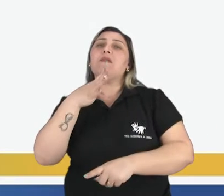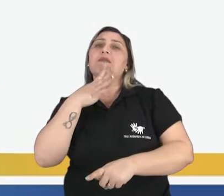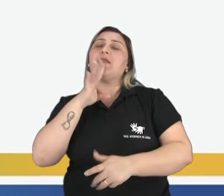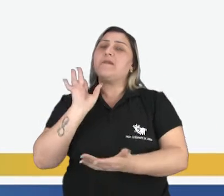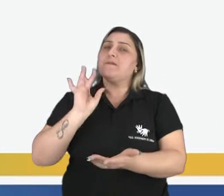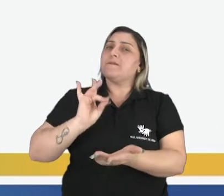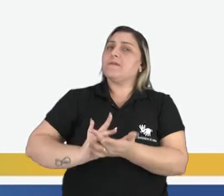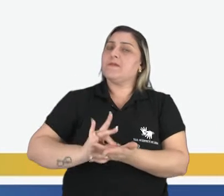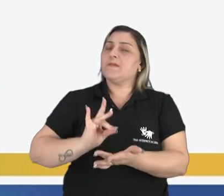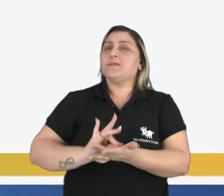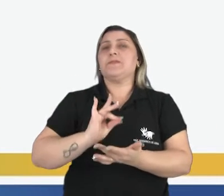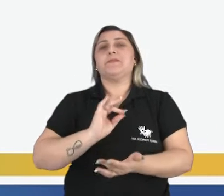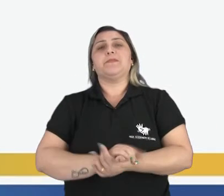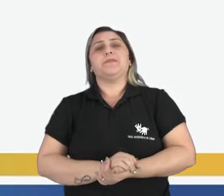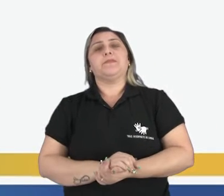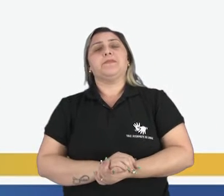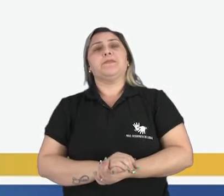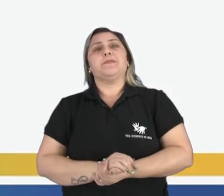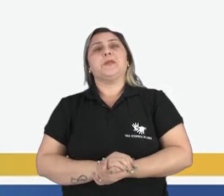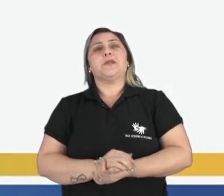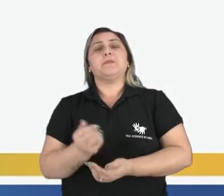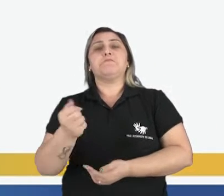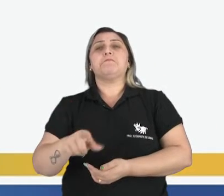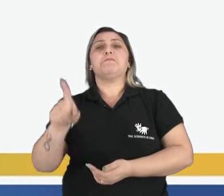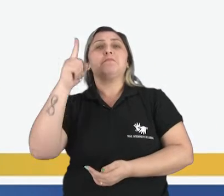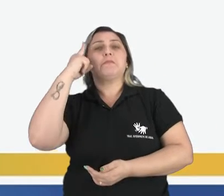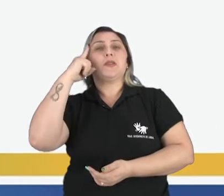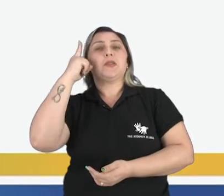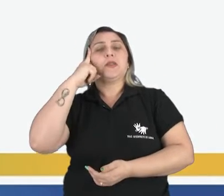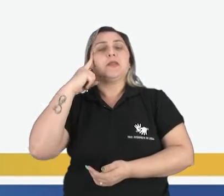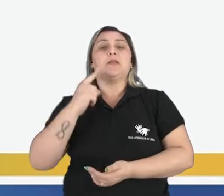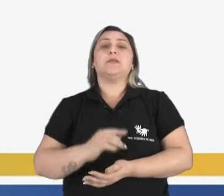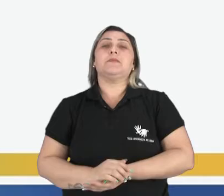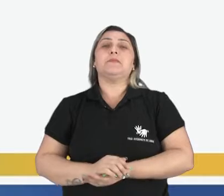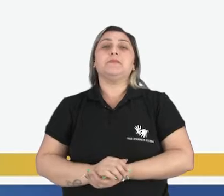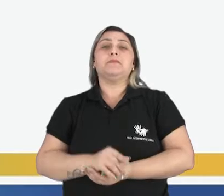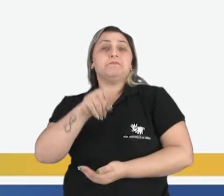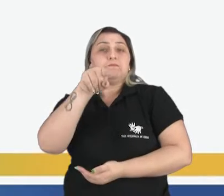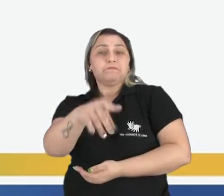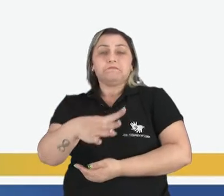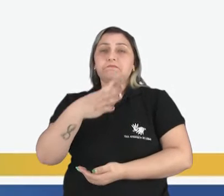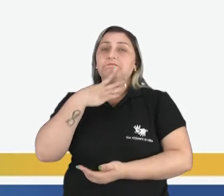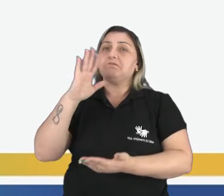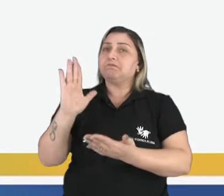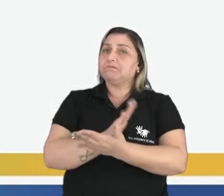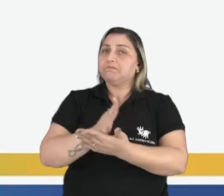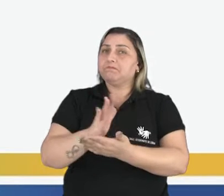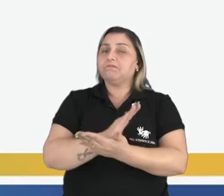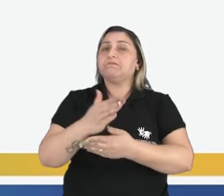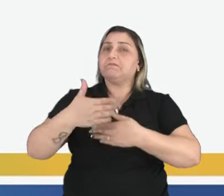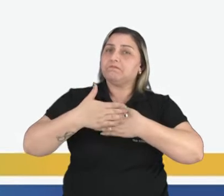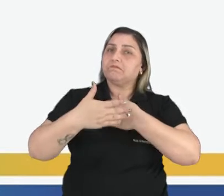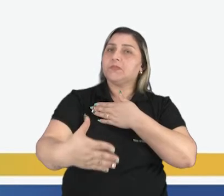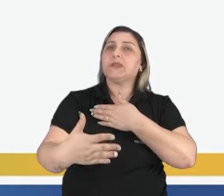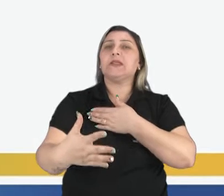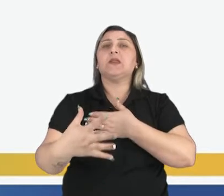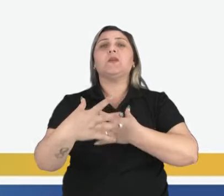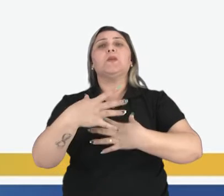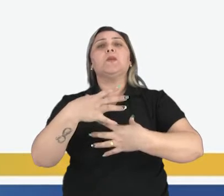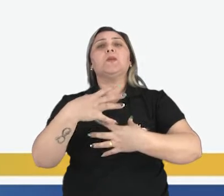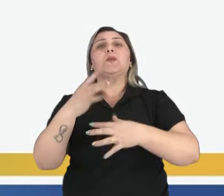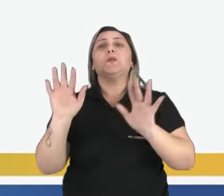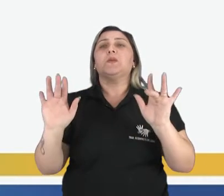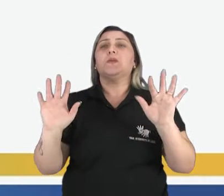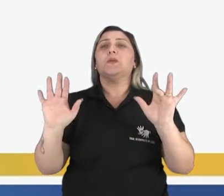é conhecer, né, sem pensar, né? Ou seja, você conhece alguma coisa a partir de alguns